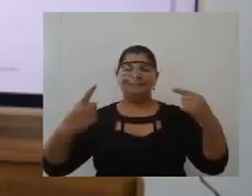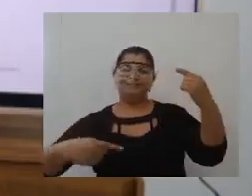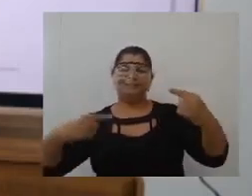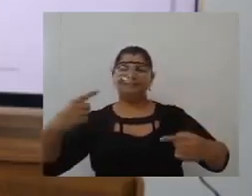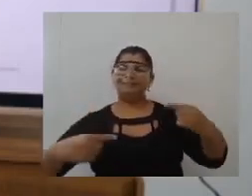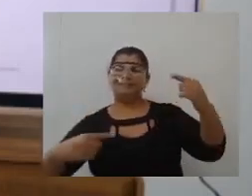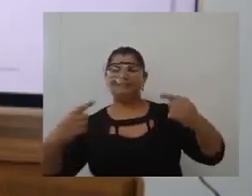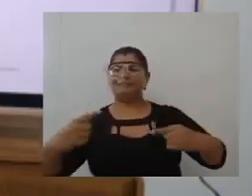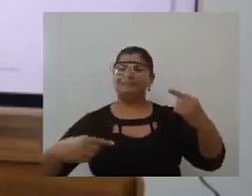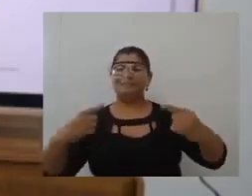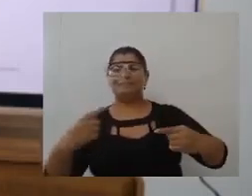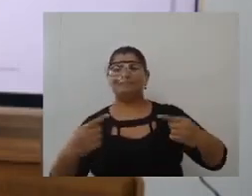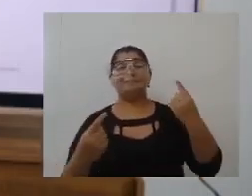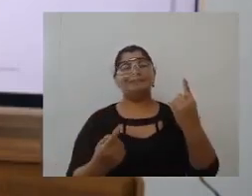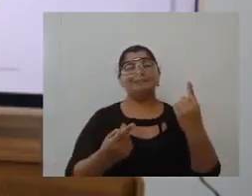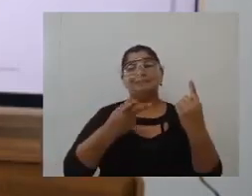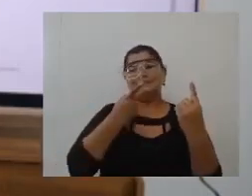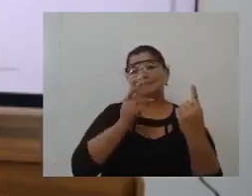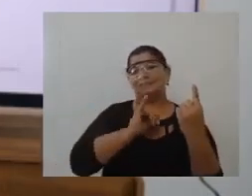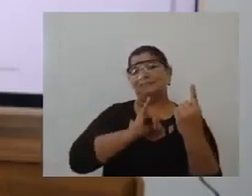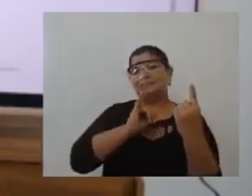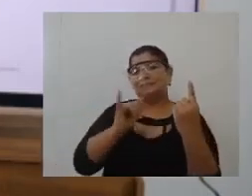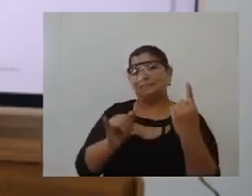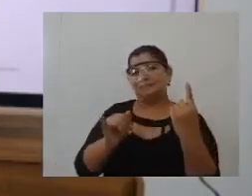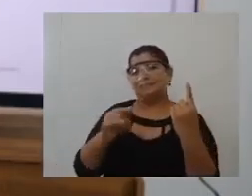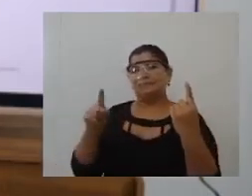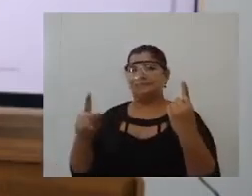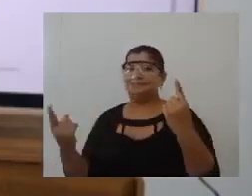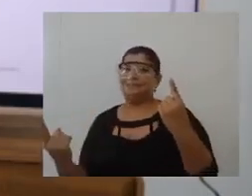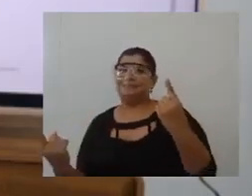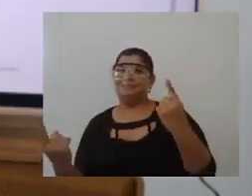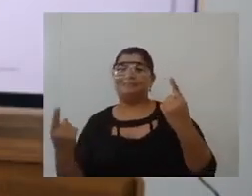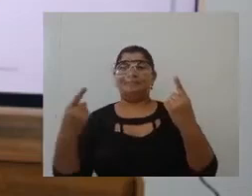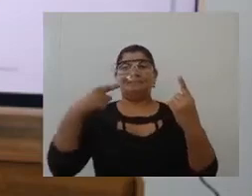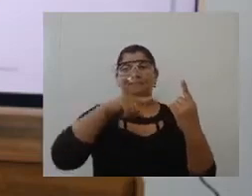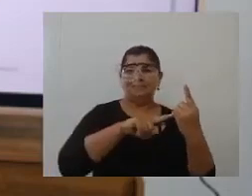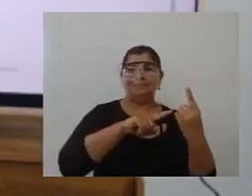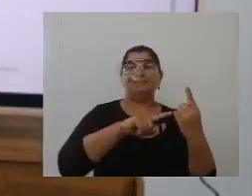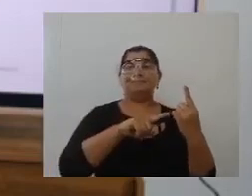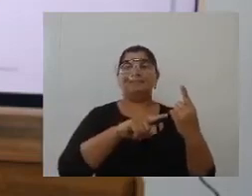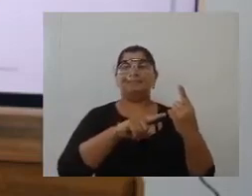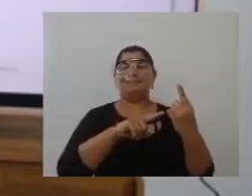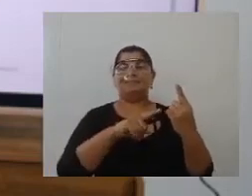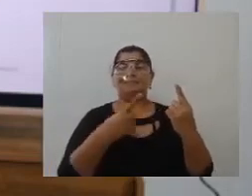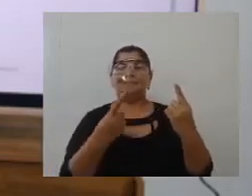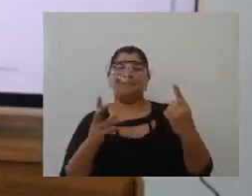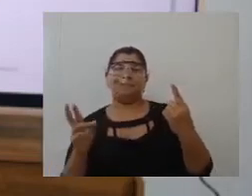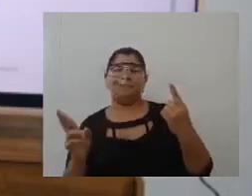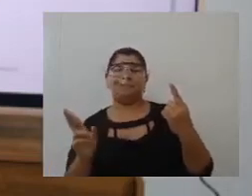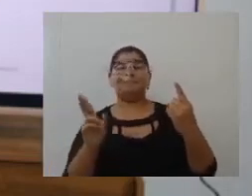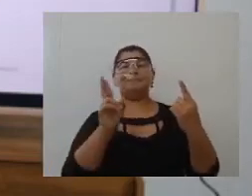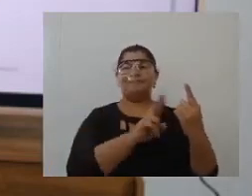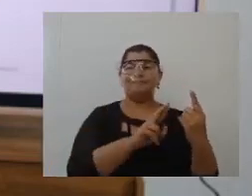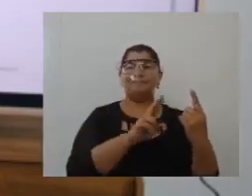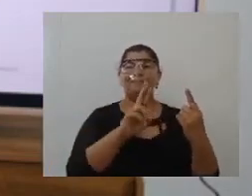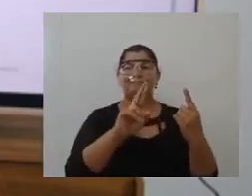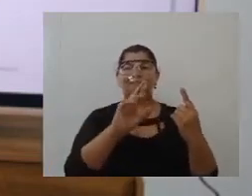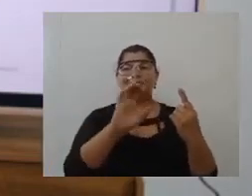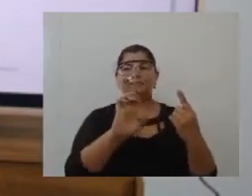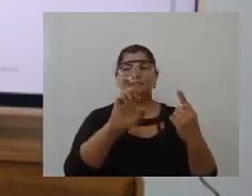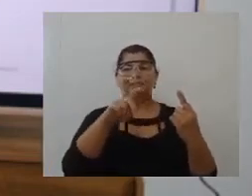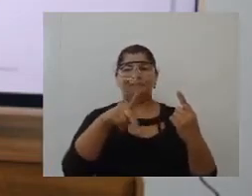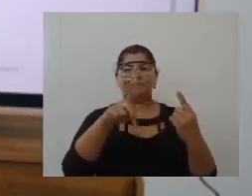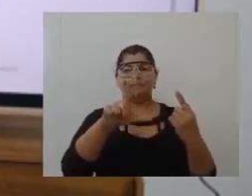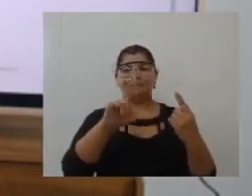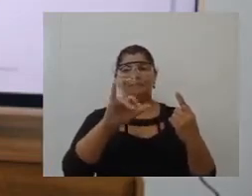com o outro, um faz uma colocação e o outro tem o direito de fazer uma réplica, ou seja, é dar